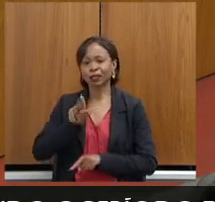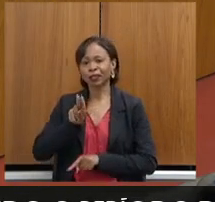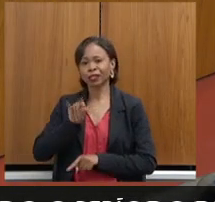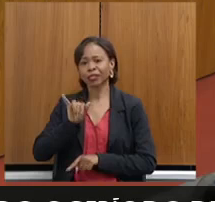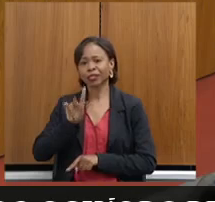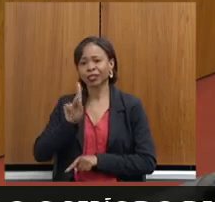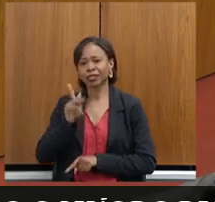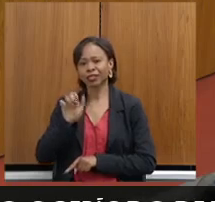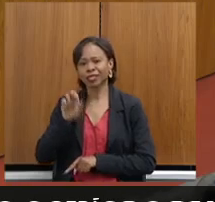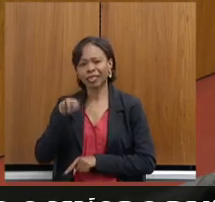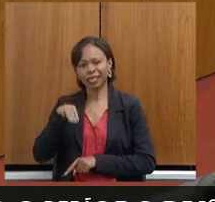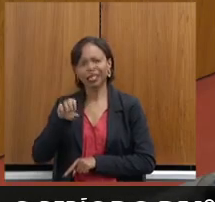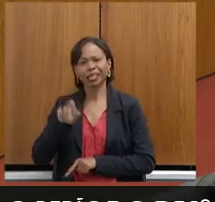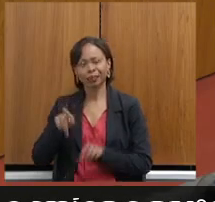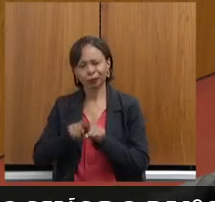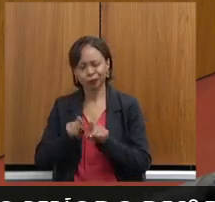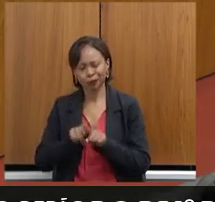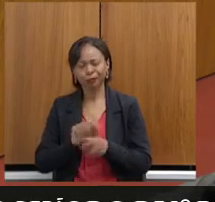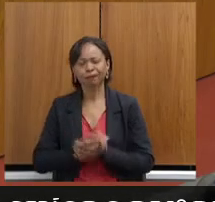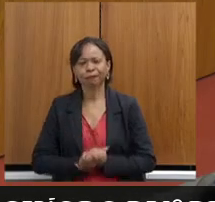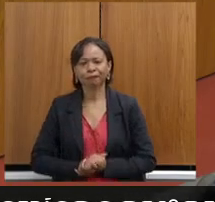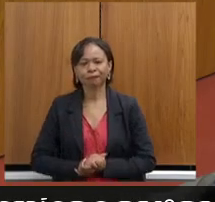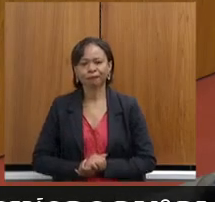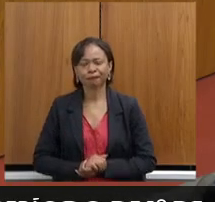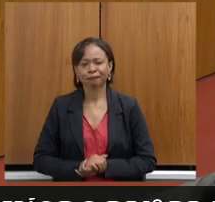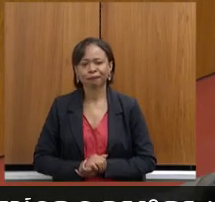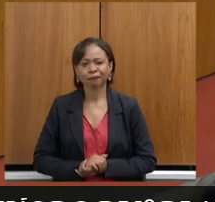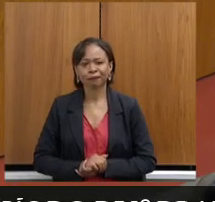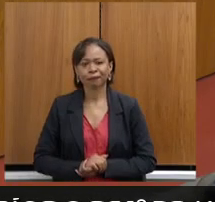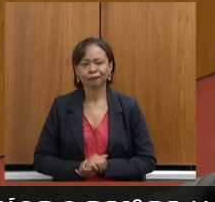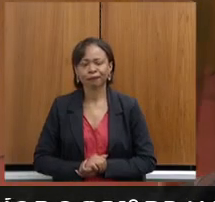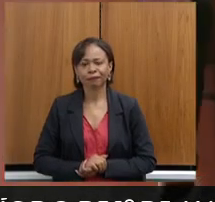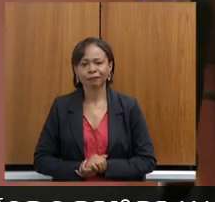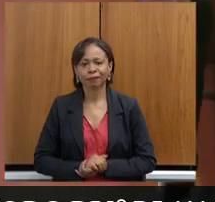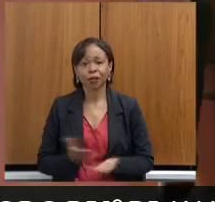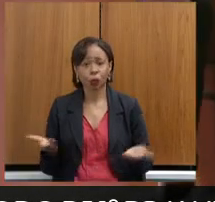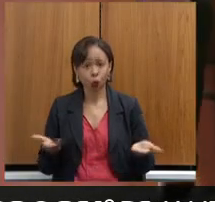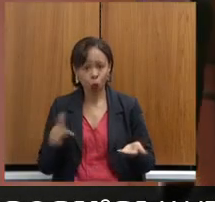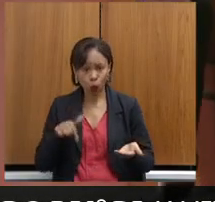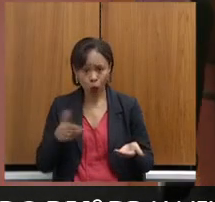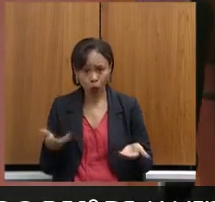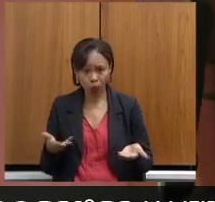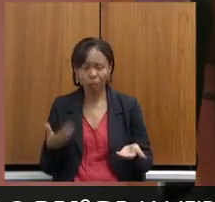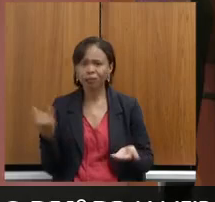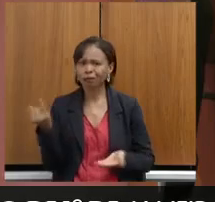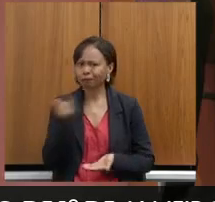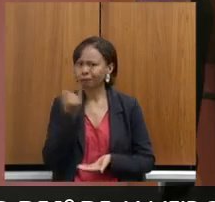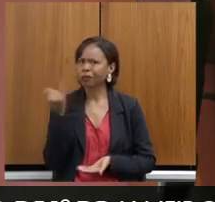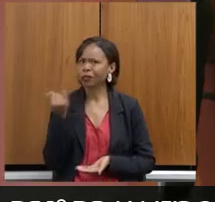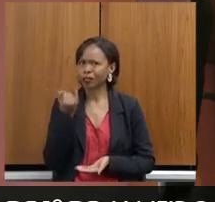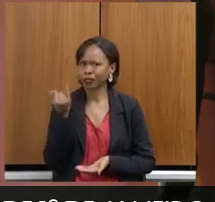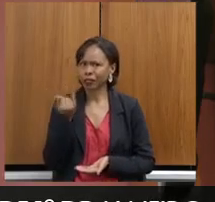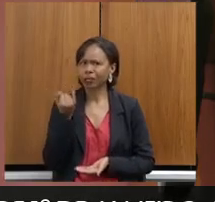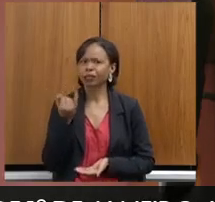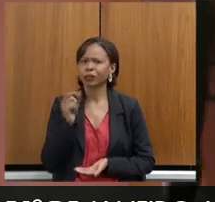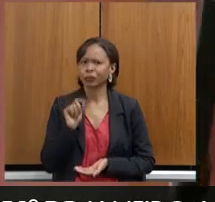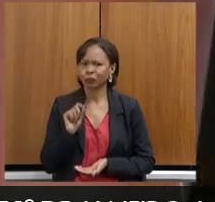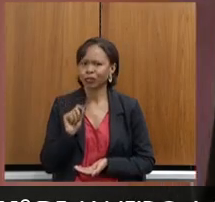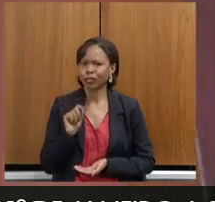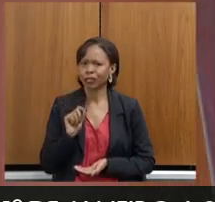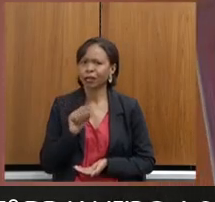na enfim esse é um momento muito importante né para